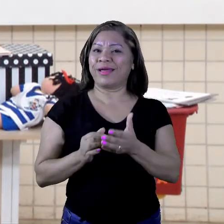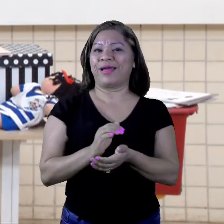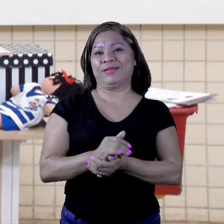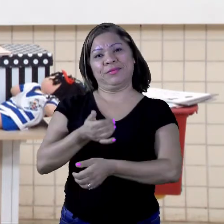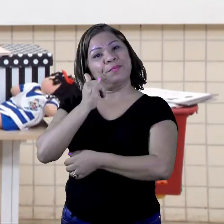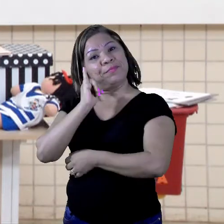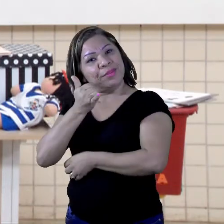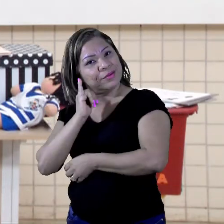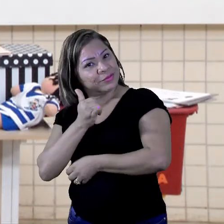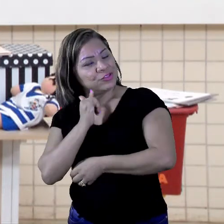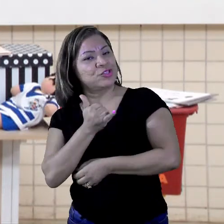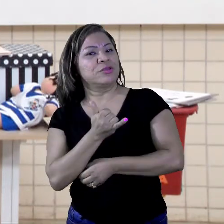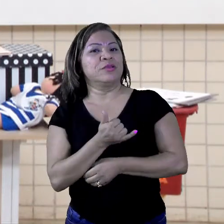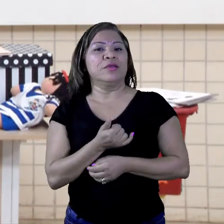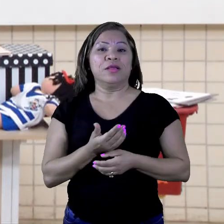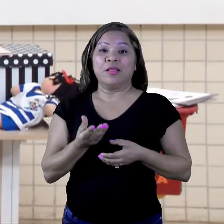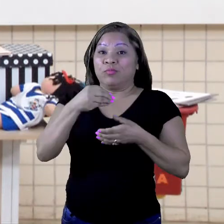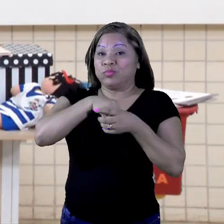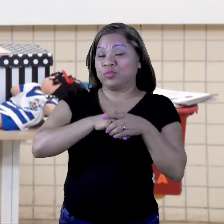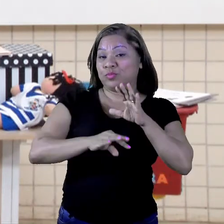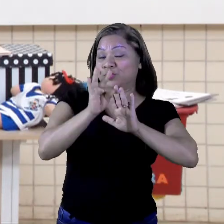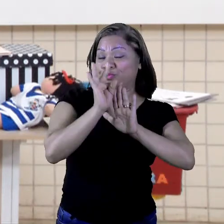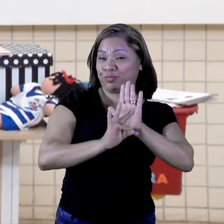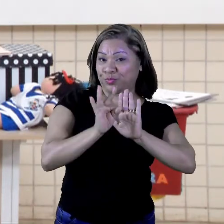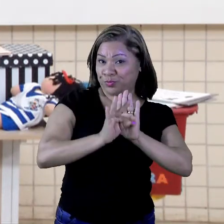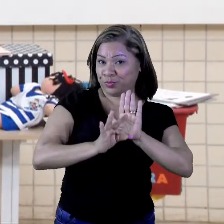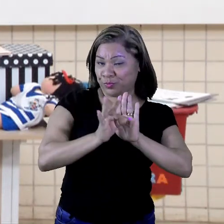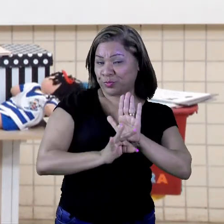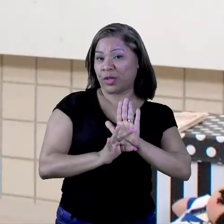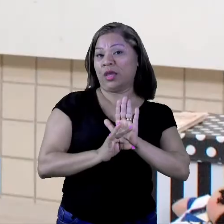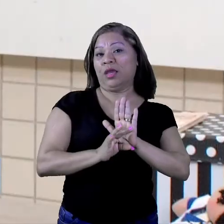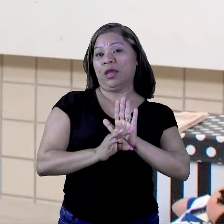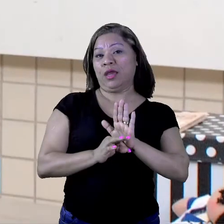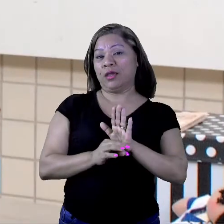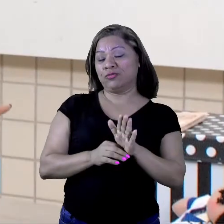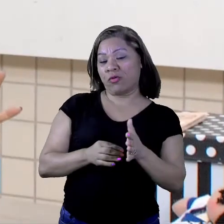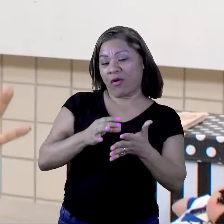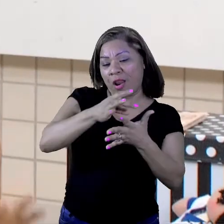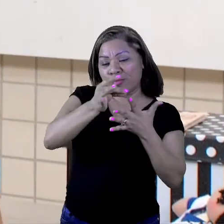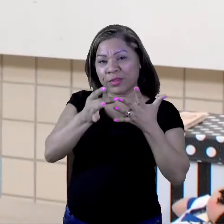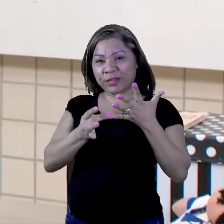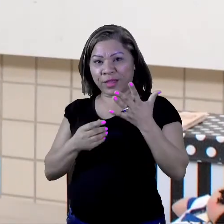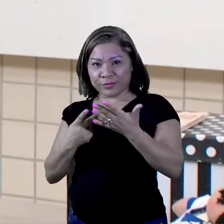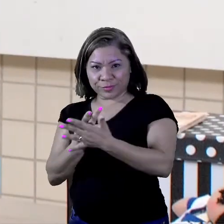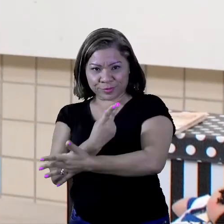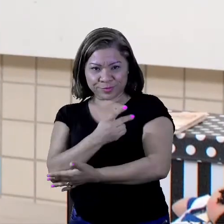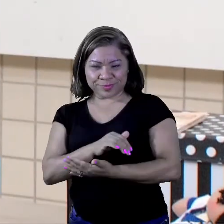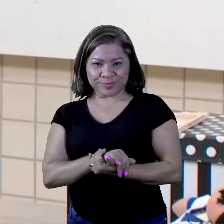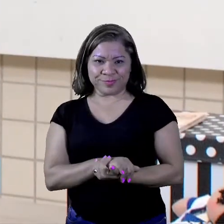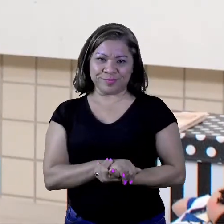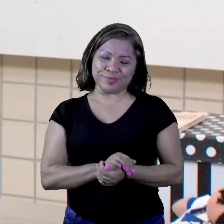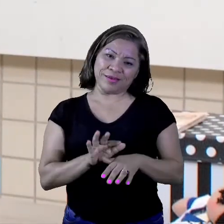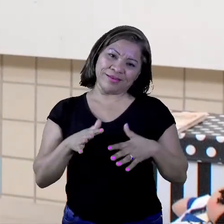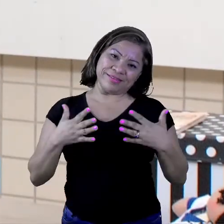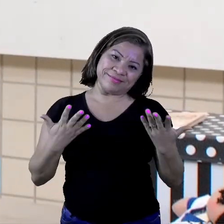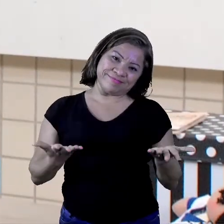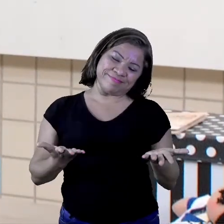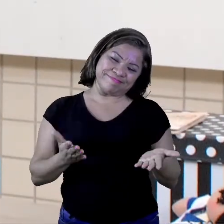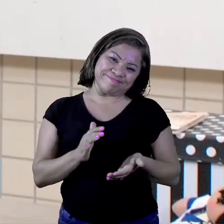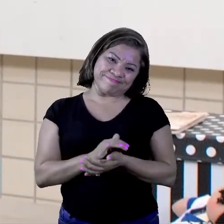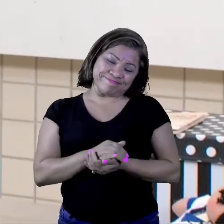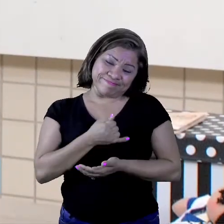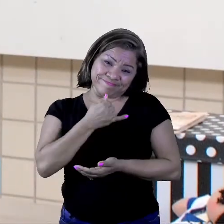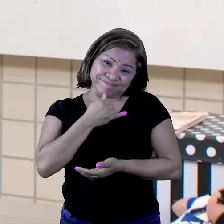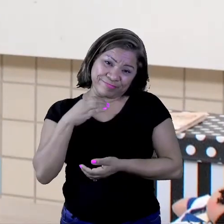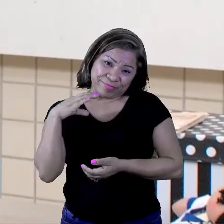É compor um texto trazendo os detalhes dos acontecimentos. Então, crianças, é uma pena, é rápida a nossa aula